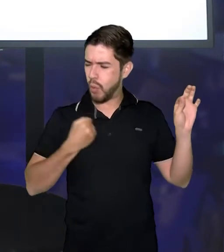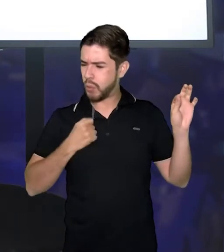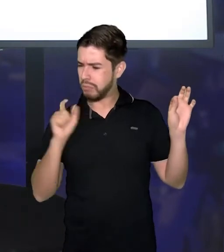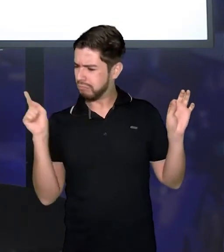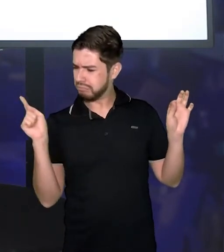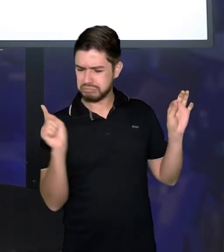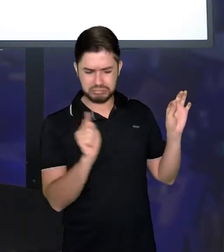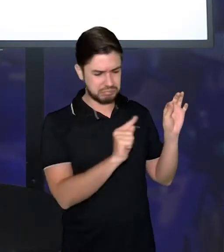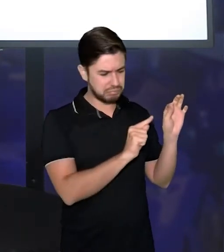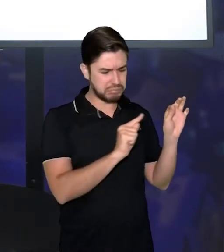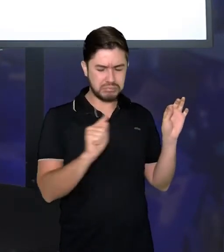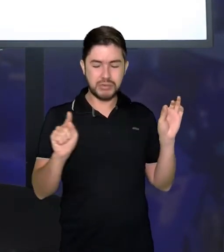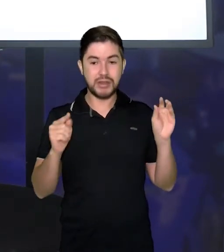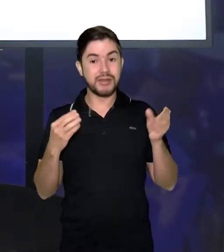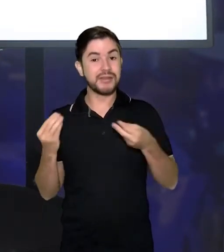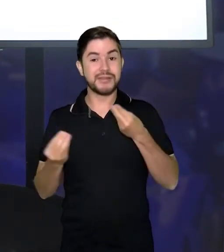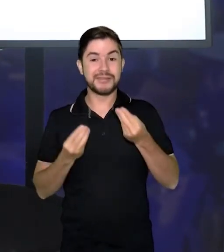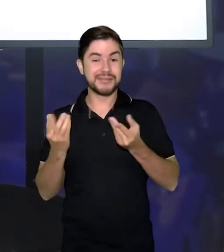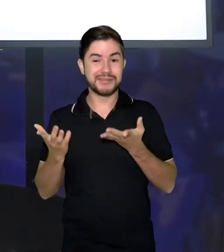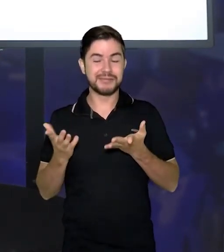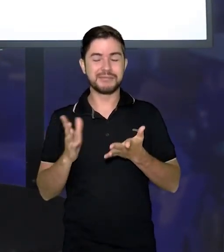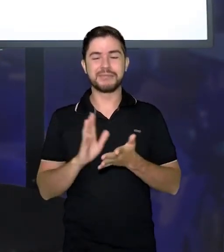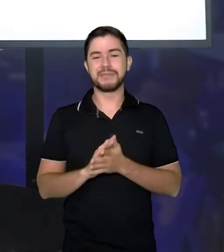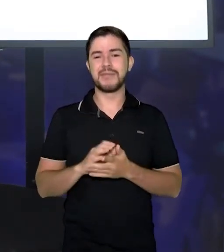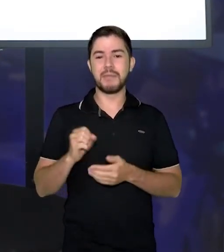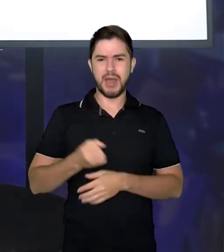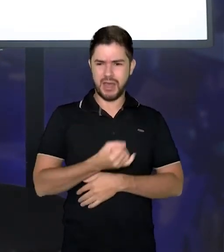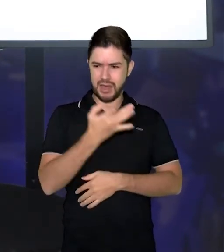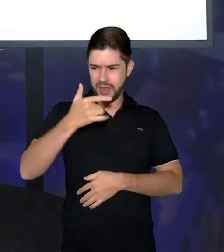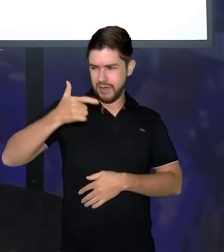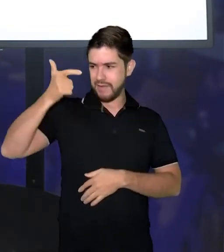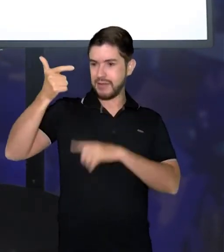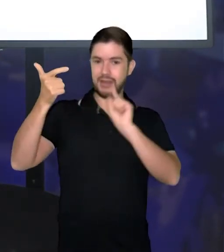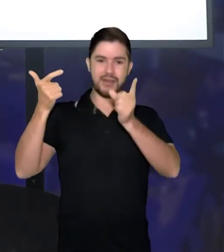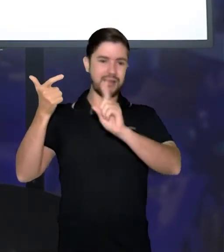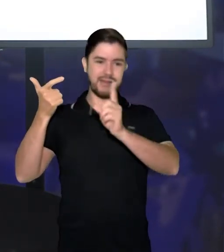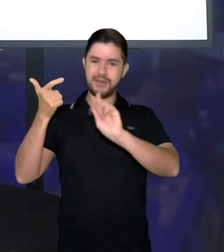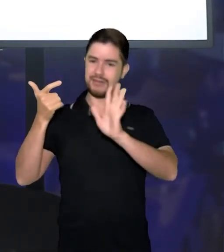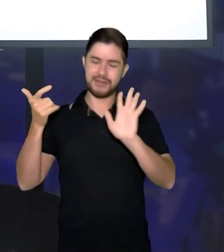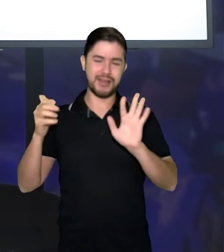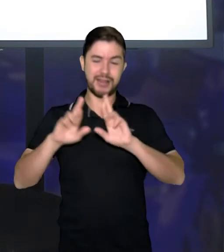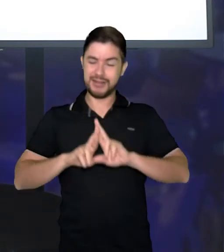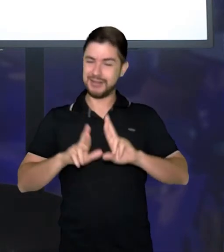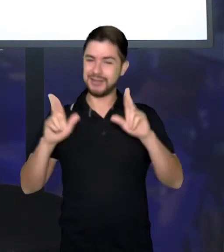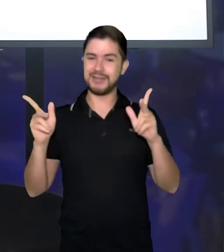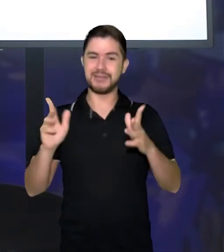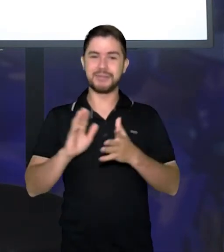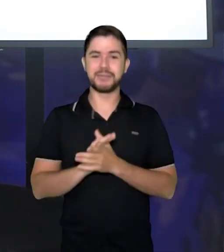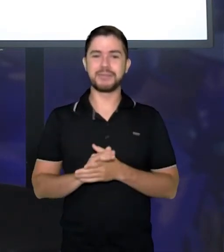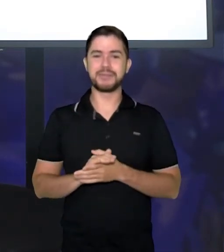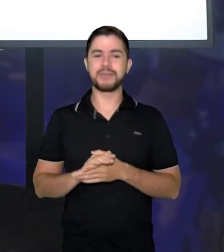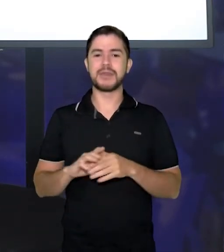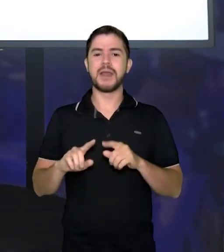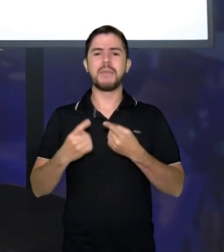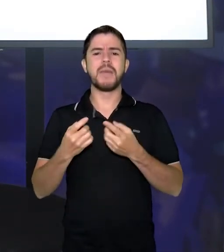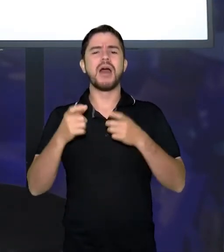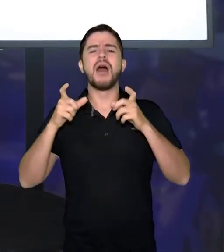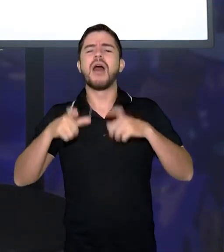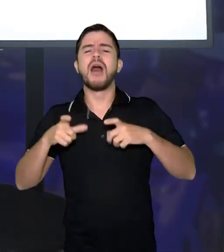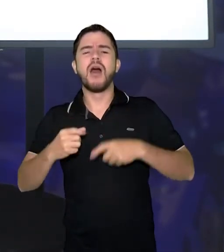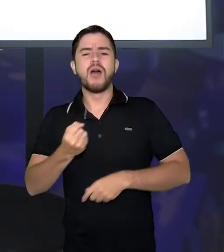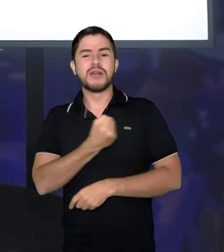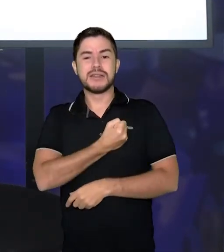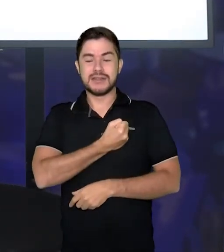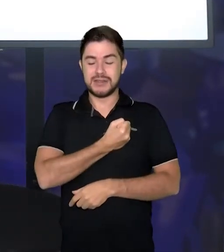reta? Agora não está em forma de fração, não. Está só em forma de decimal. 0,5. Onde será